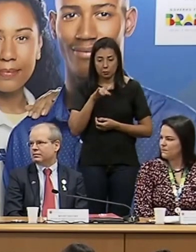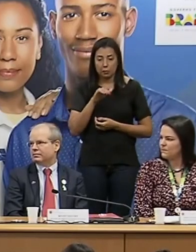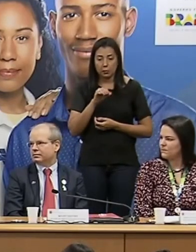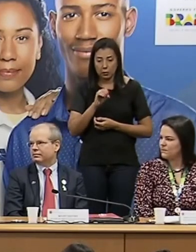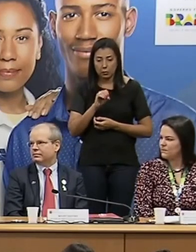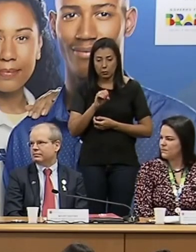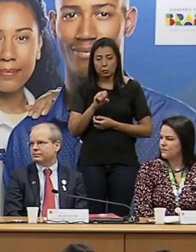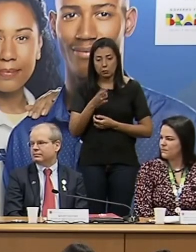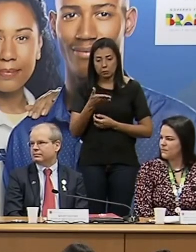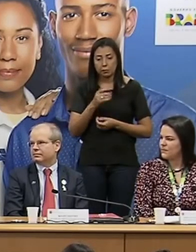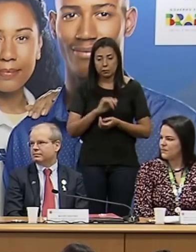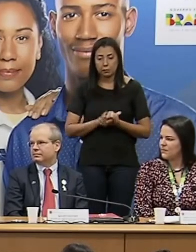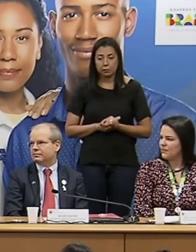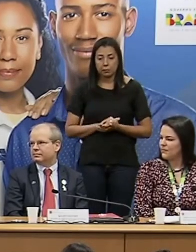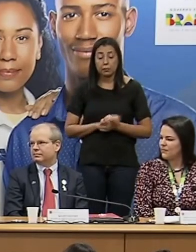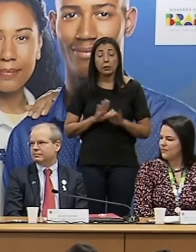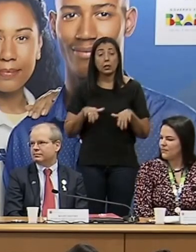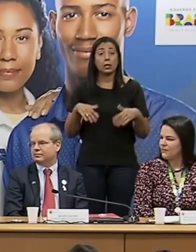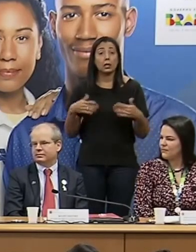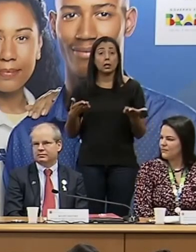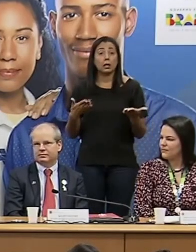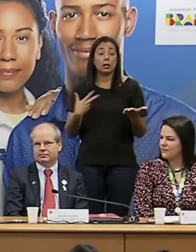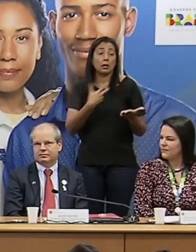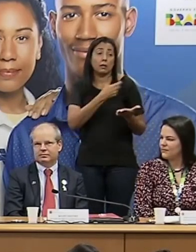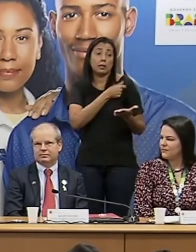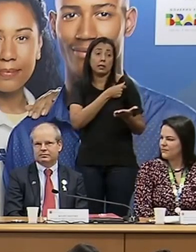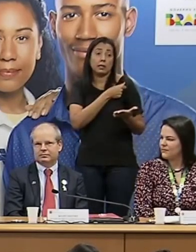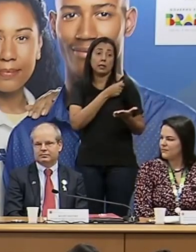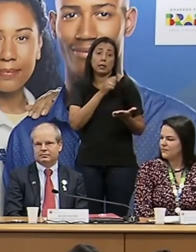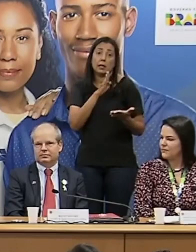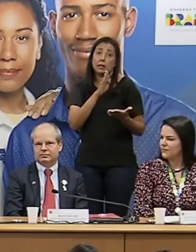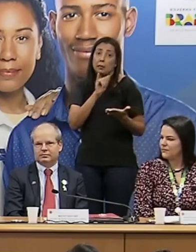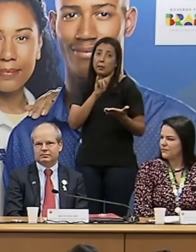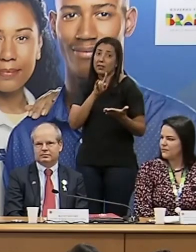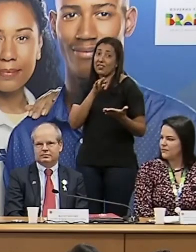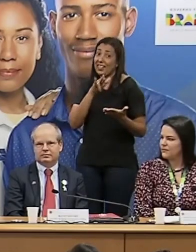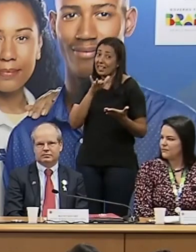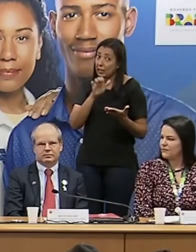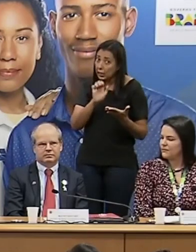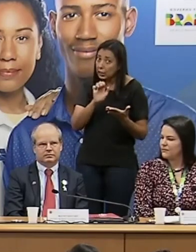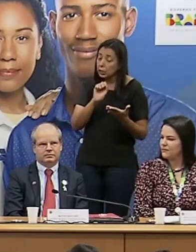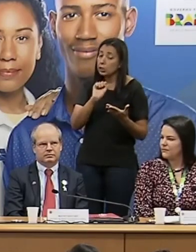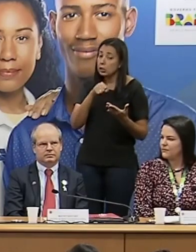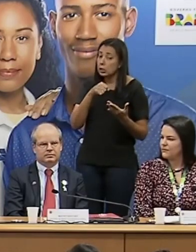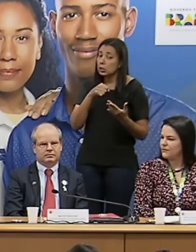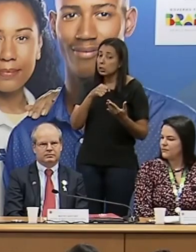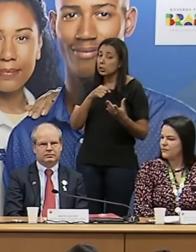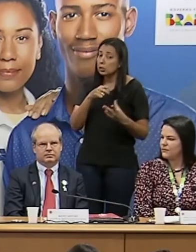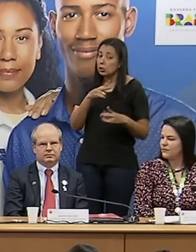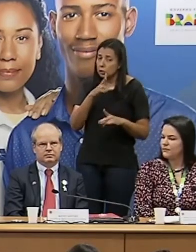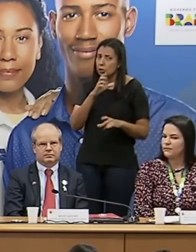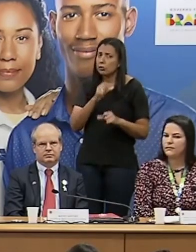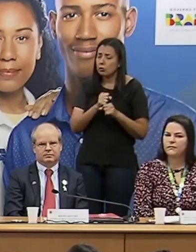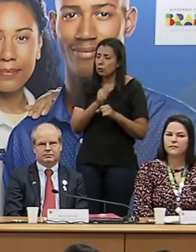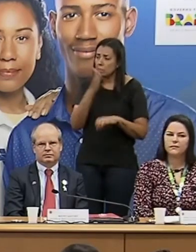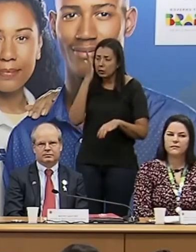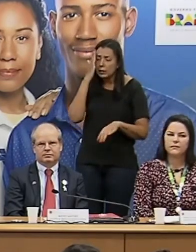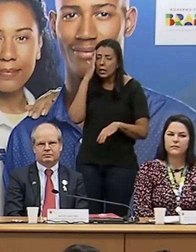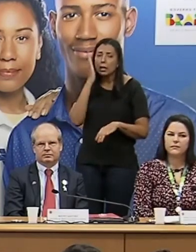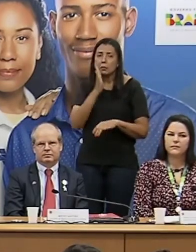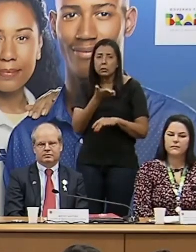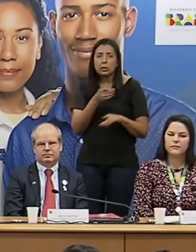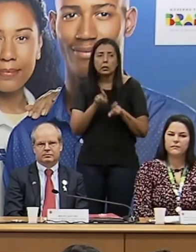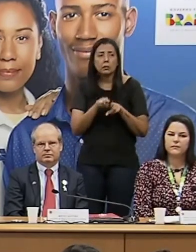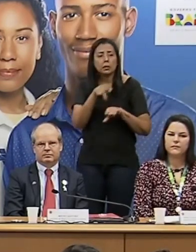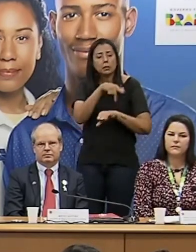posso falar? Tá. Bom, a vacina bivalente, ela é uma vacina de reforço, como se sabe, e como em